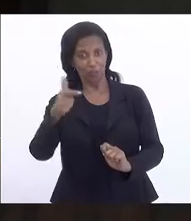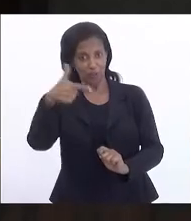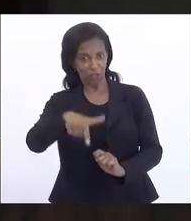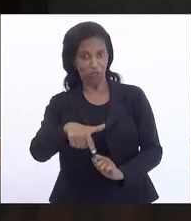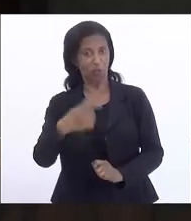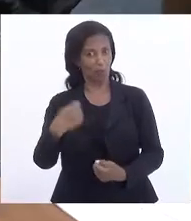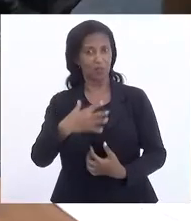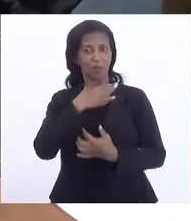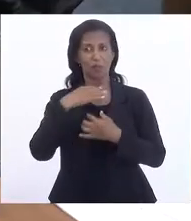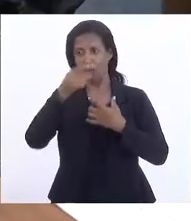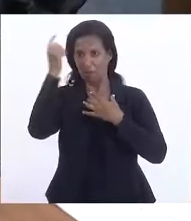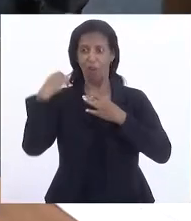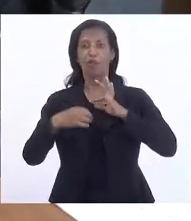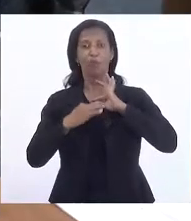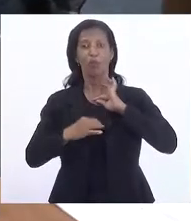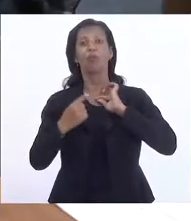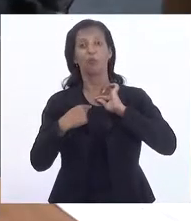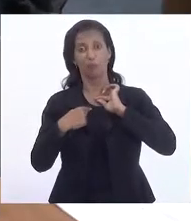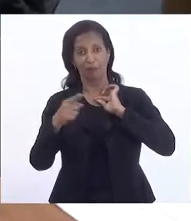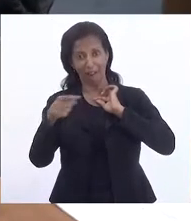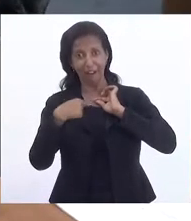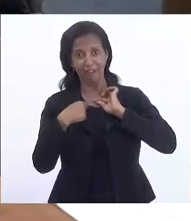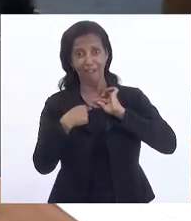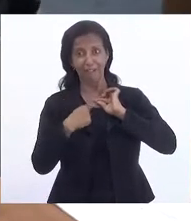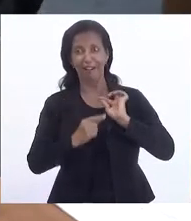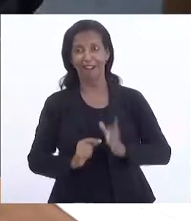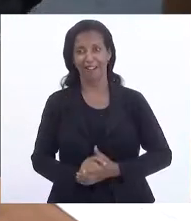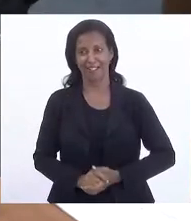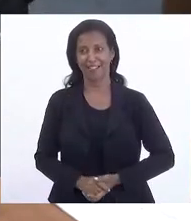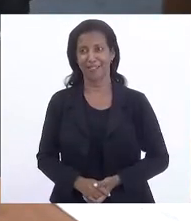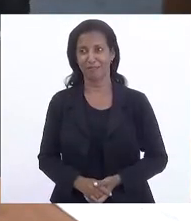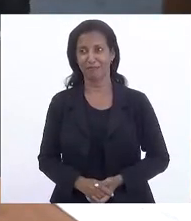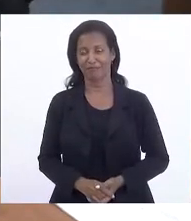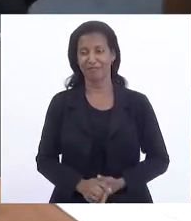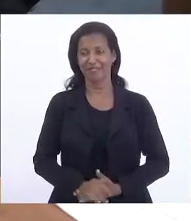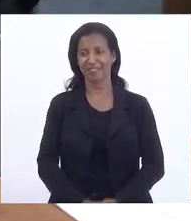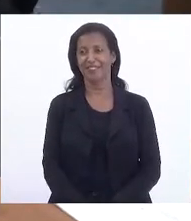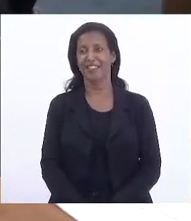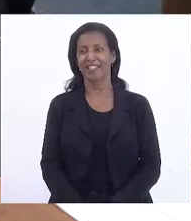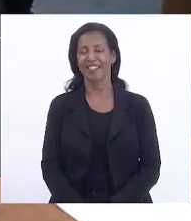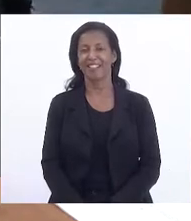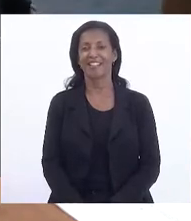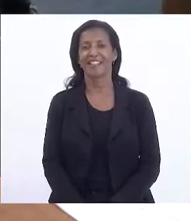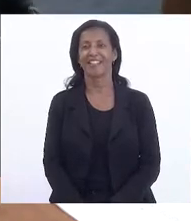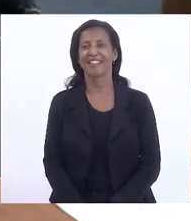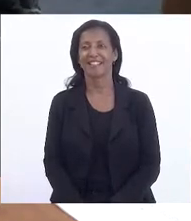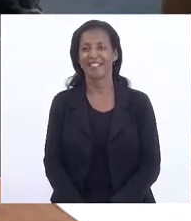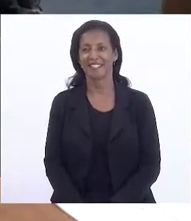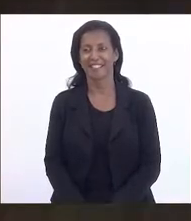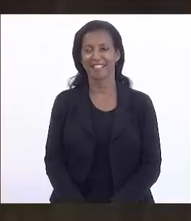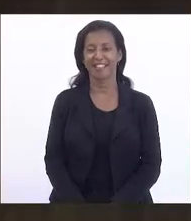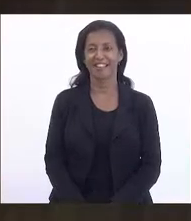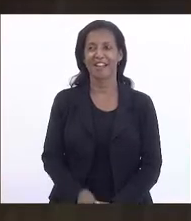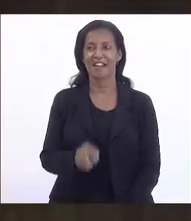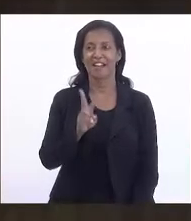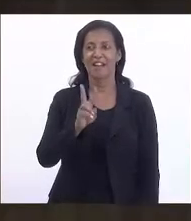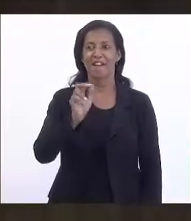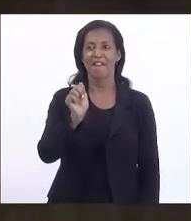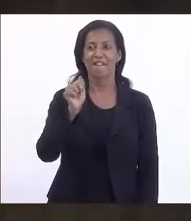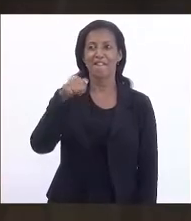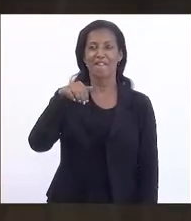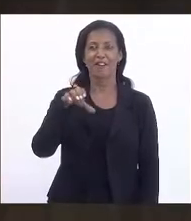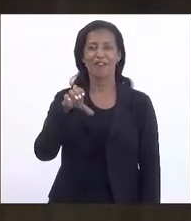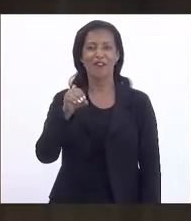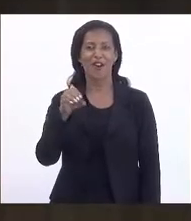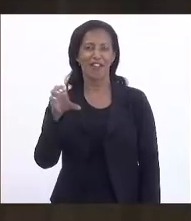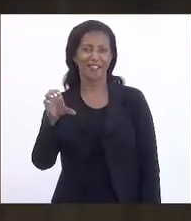Eu vou botar aqui, só para mostrar aqui. Está bom. Sem gravata bonita aí. Vansan Van Gogh, presidente. Van Gogh.